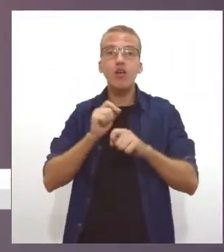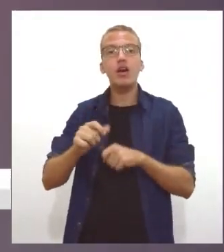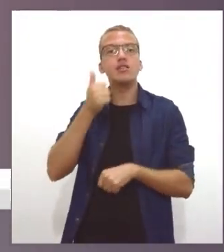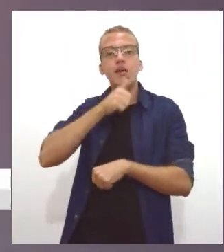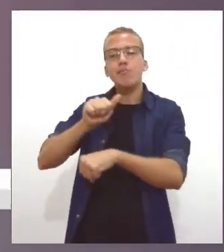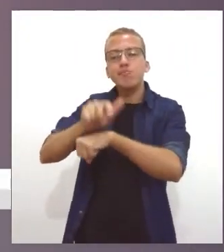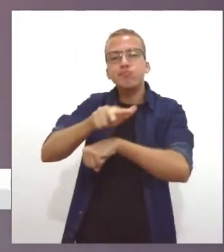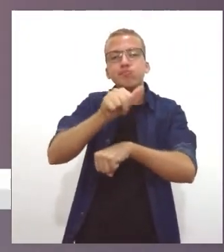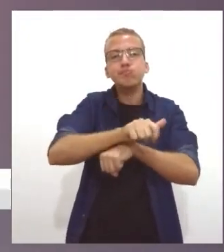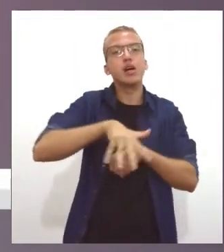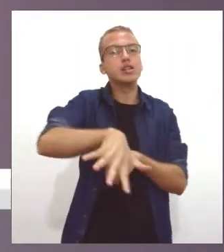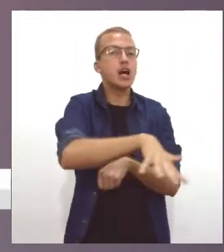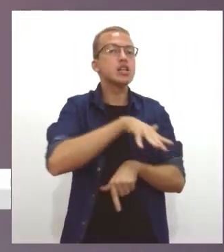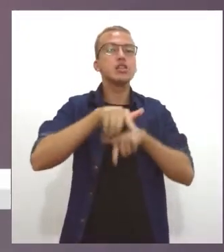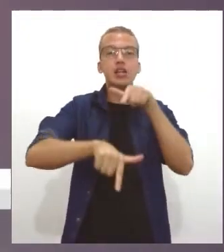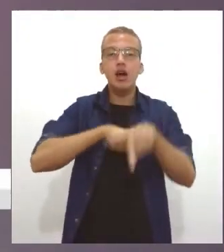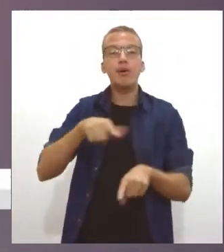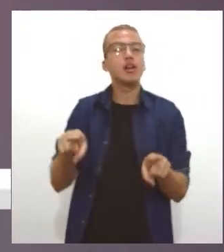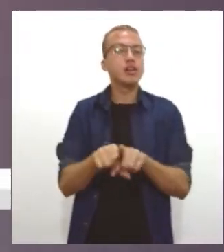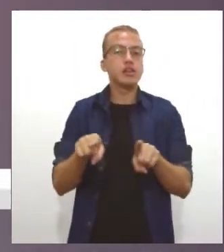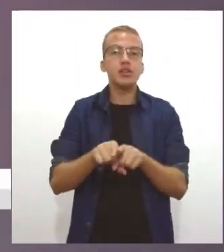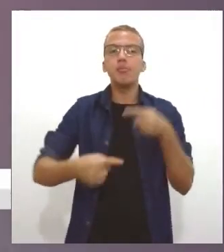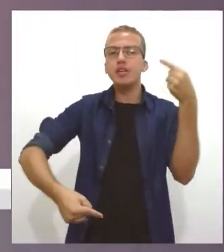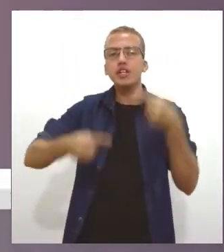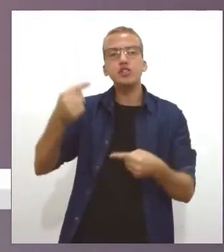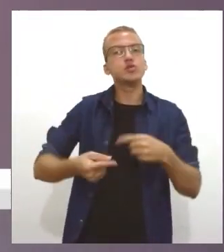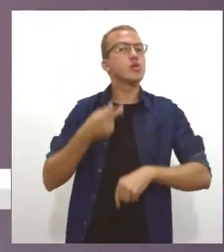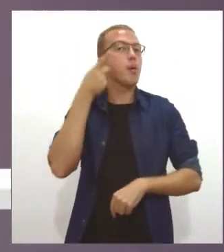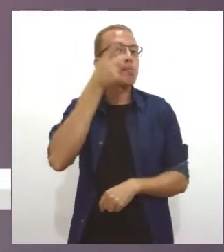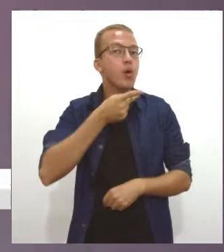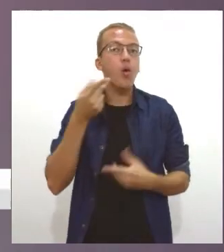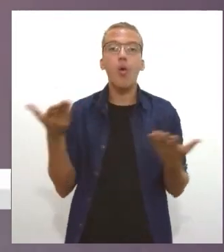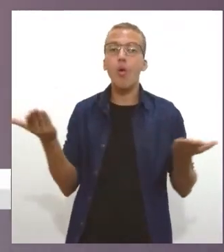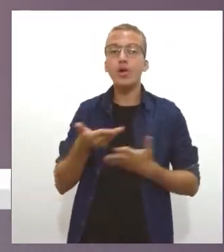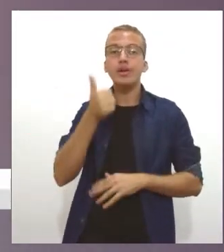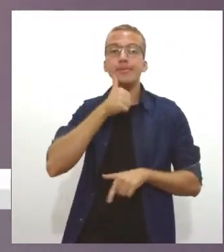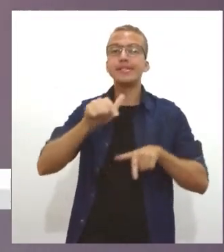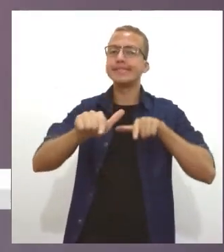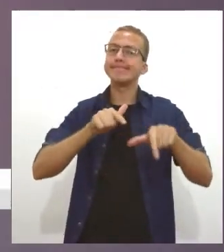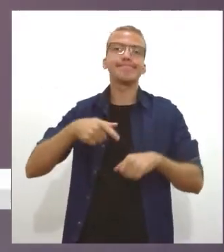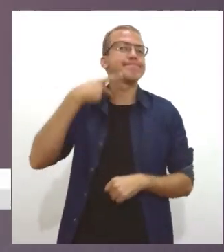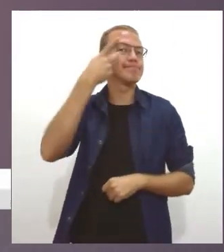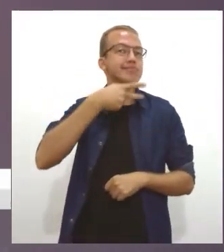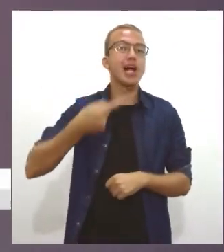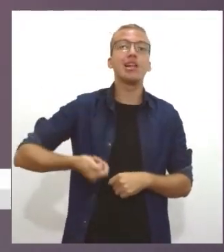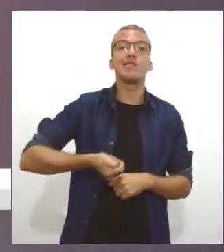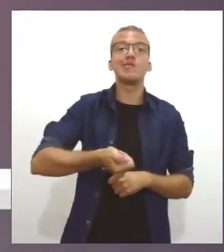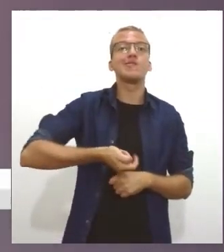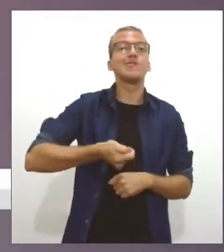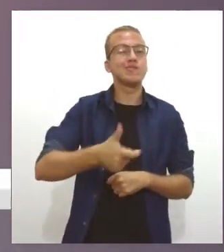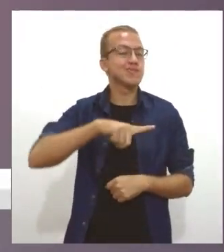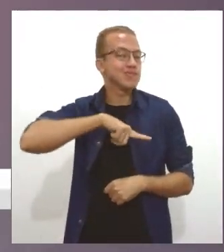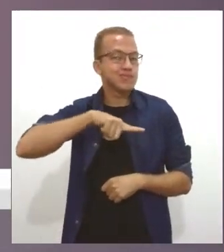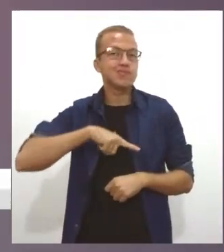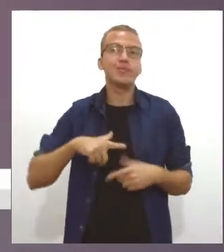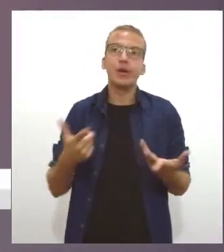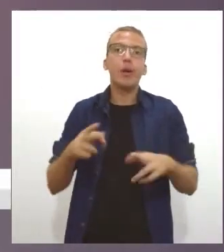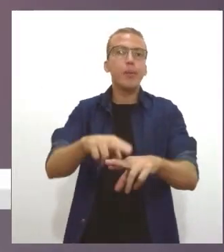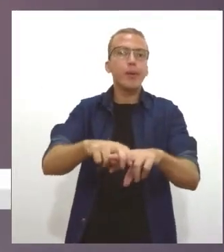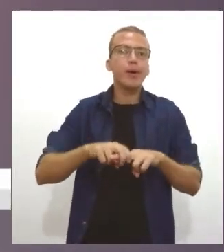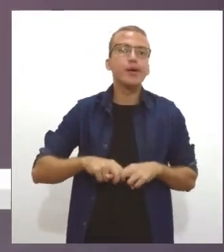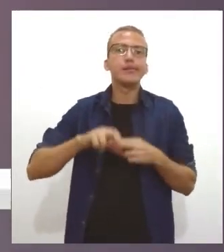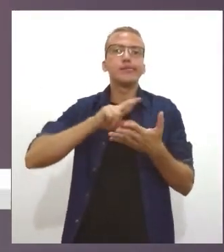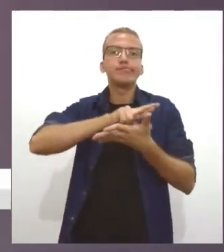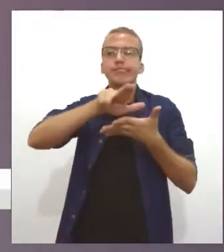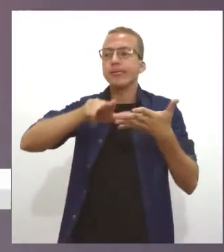a mulher na política, que a quantidade de mulheres na política ainda é muito pouca, muito pequena, né, em razão de toda essa conjuntura